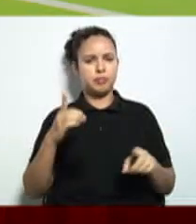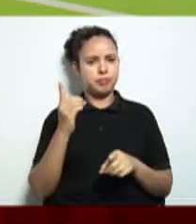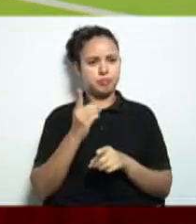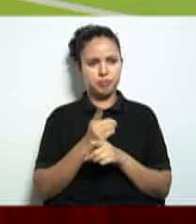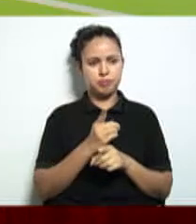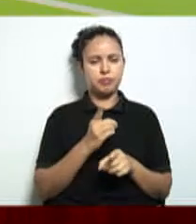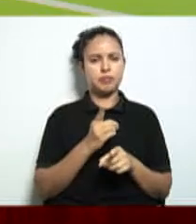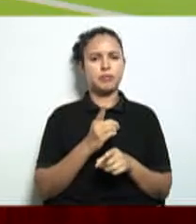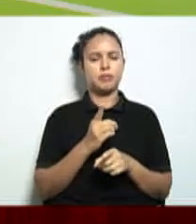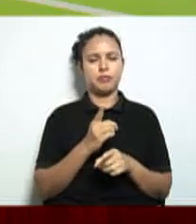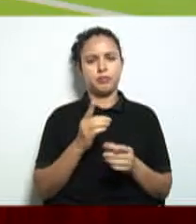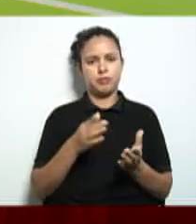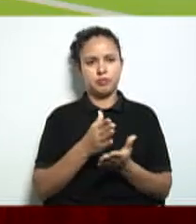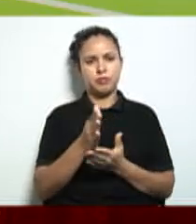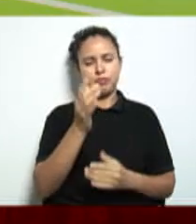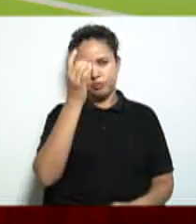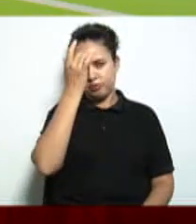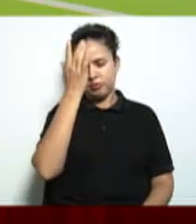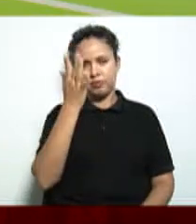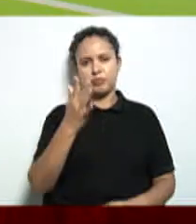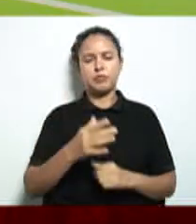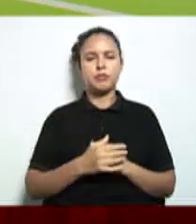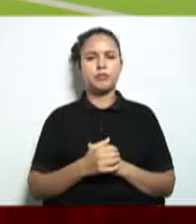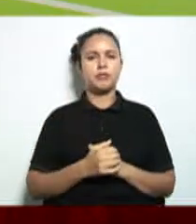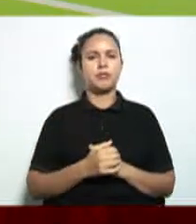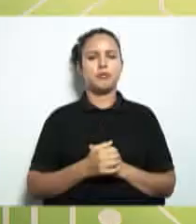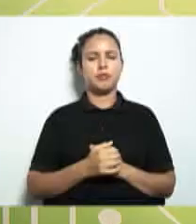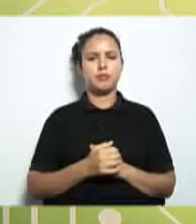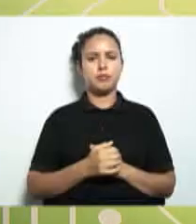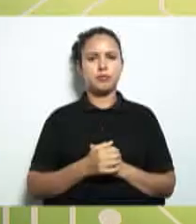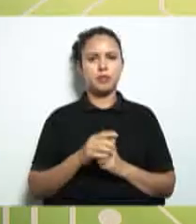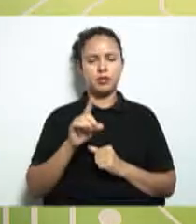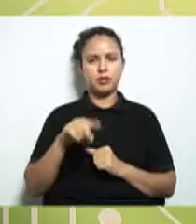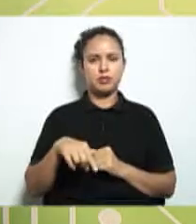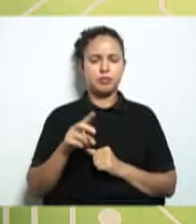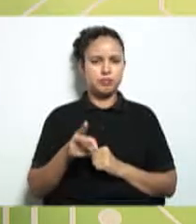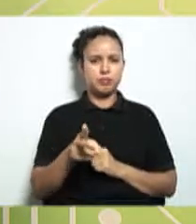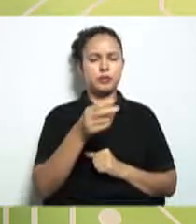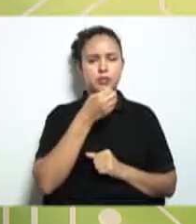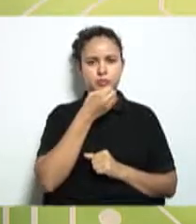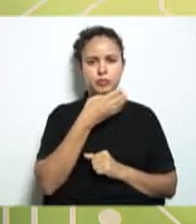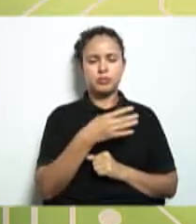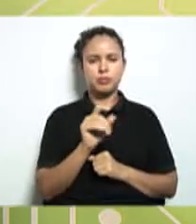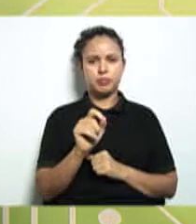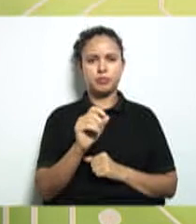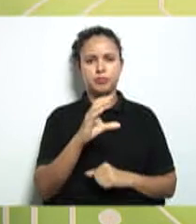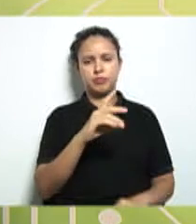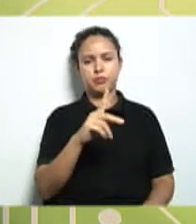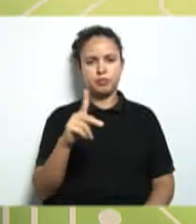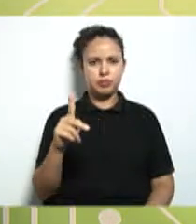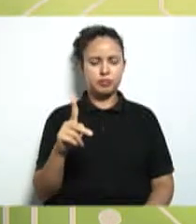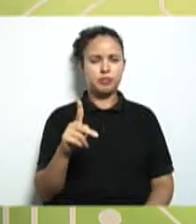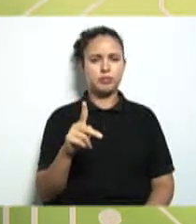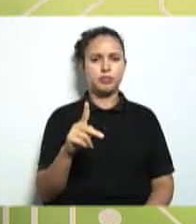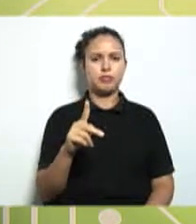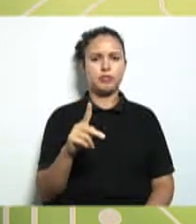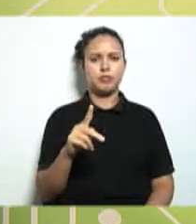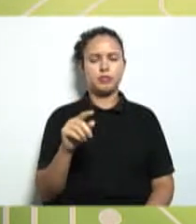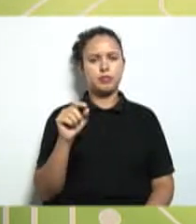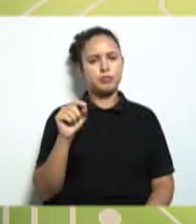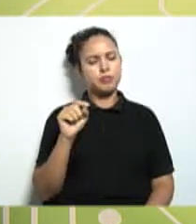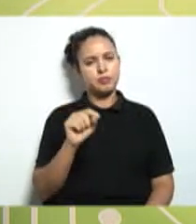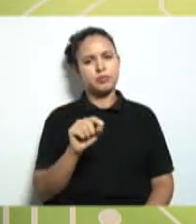ficam um pouco mais fáceis. E é sempre bom nós frisarmos que o cooperativismo,